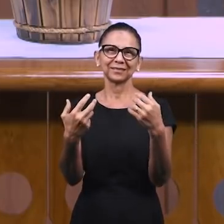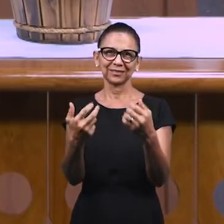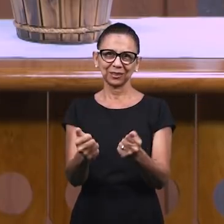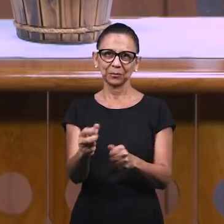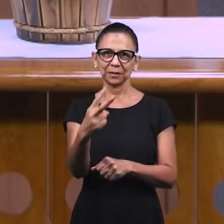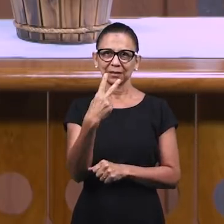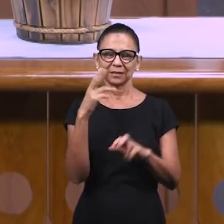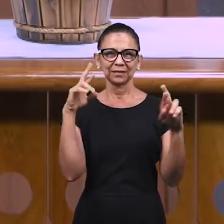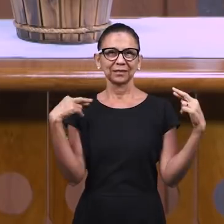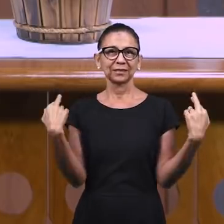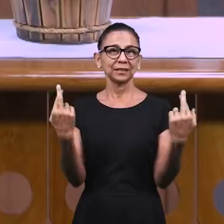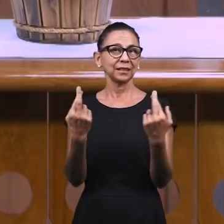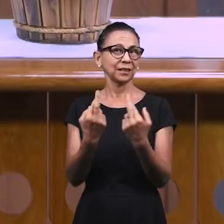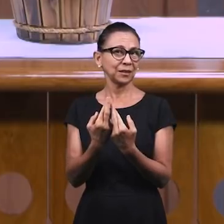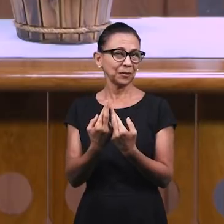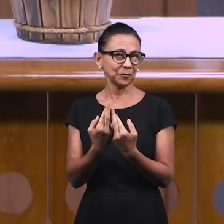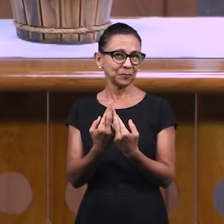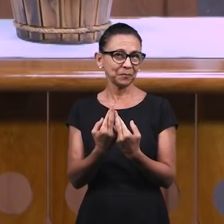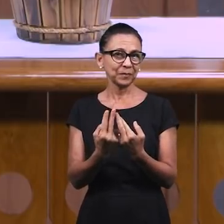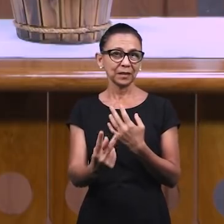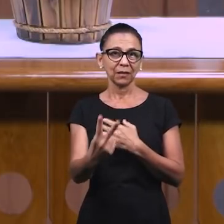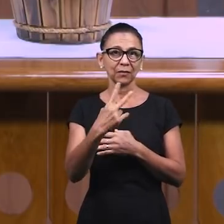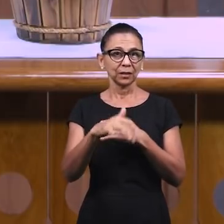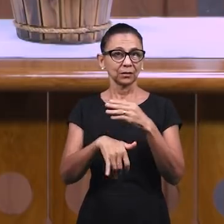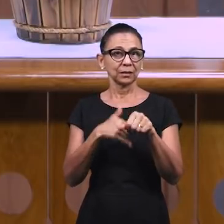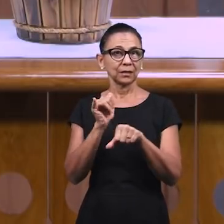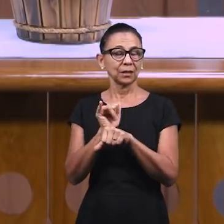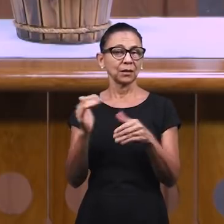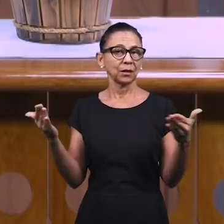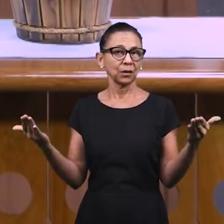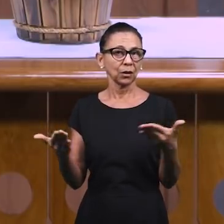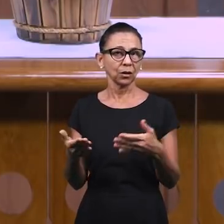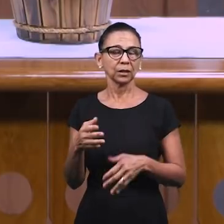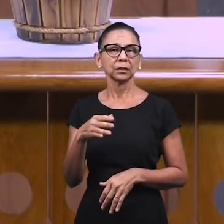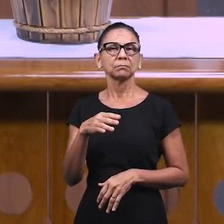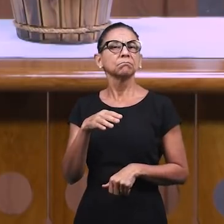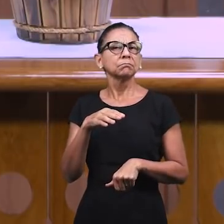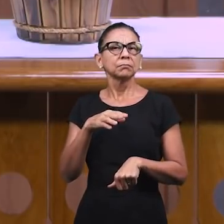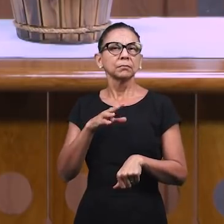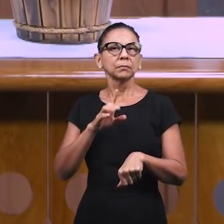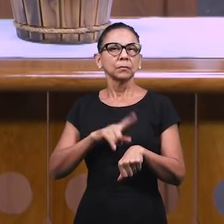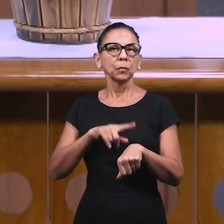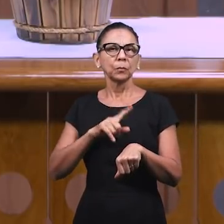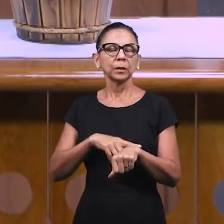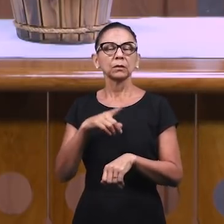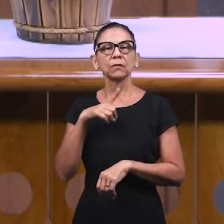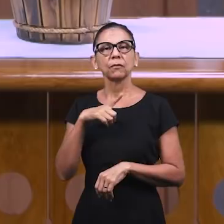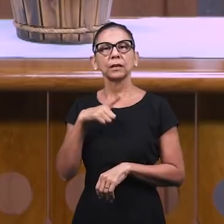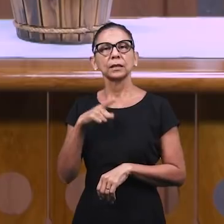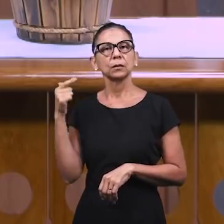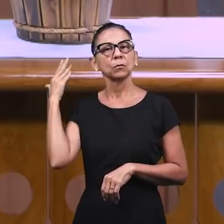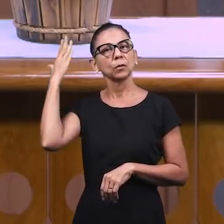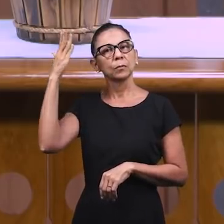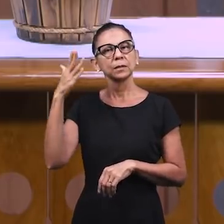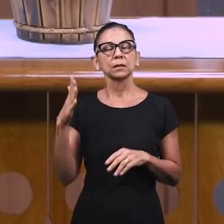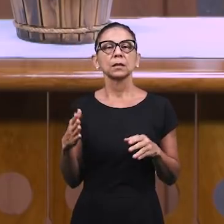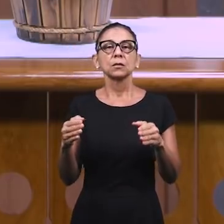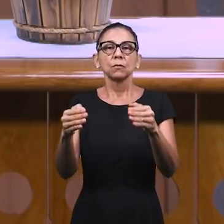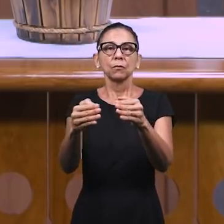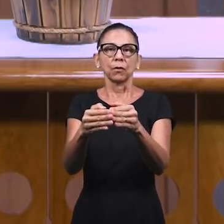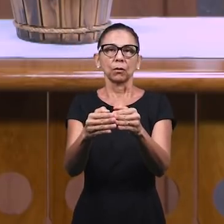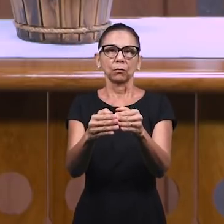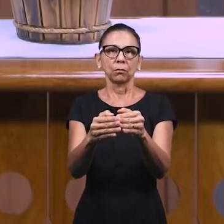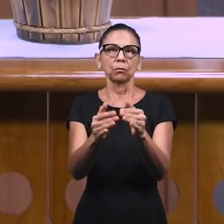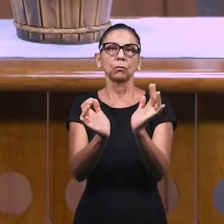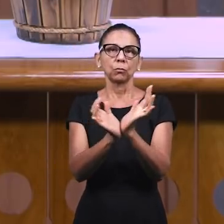agora ao nosso canal. O que nós vamos agora ter é uma mensagem, uma palavra que será dada para os jovens de todo o